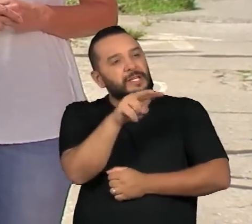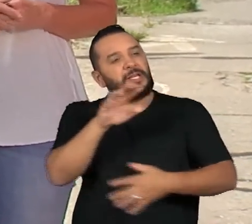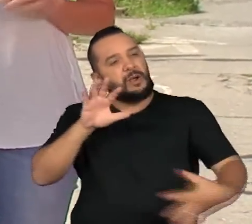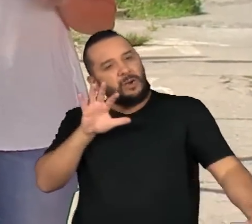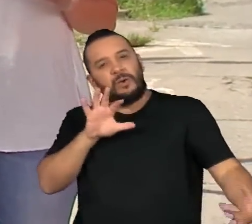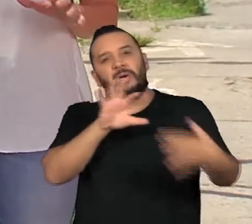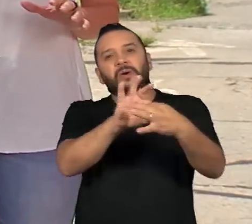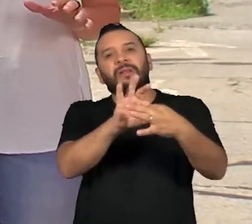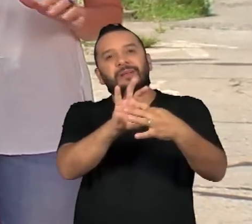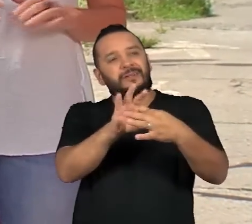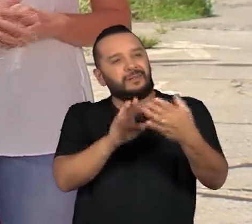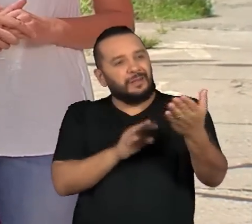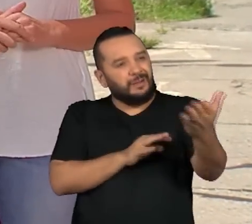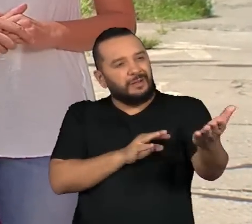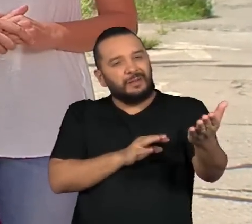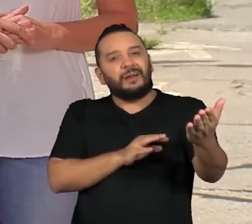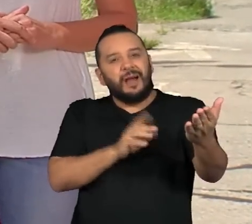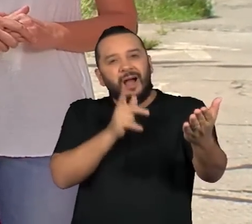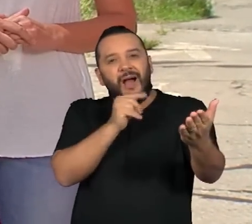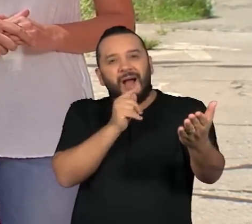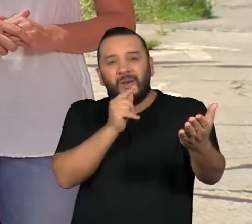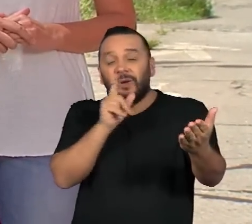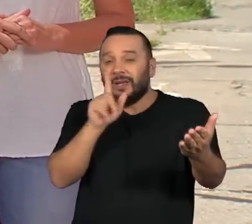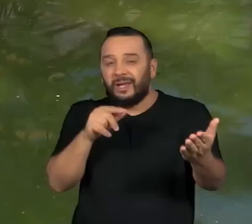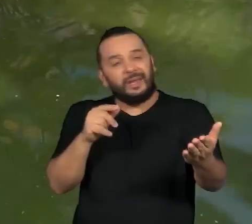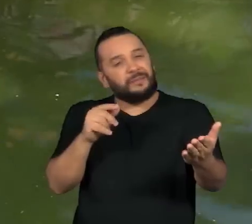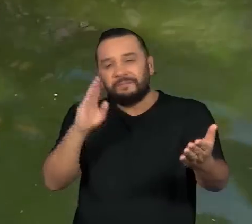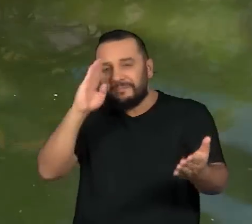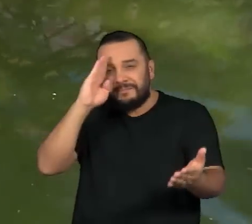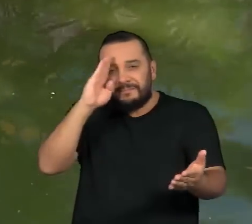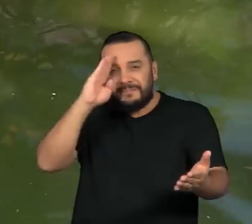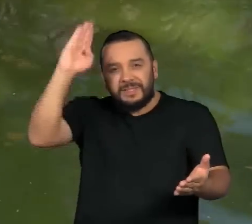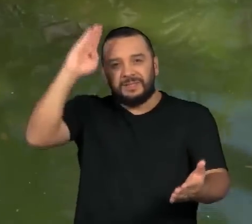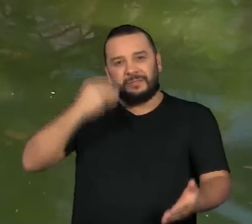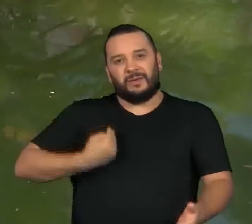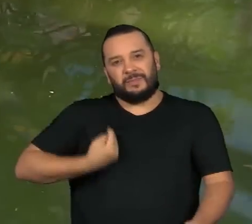reconectarem com esse elemento da natureza crucial para a vida.